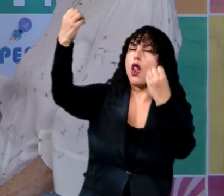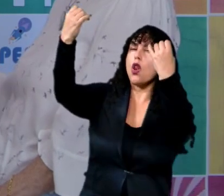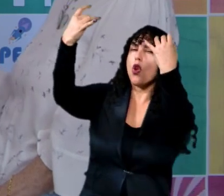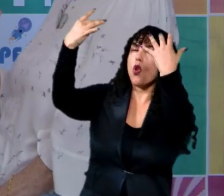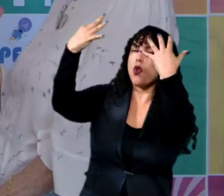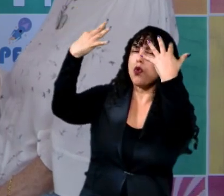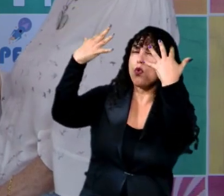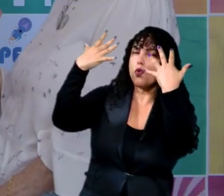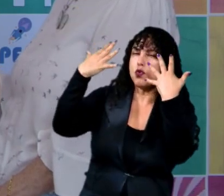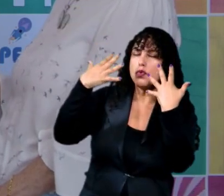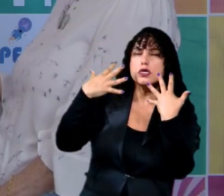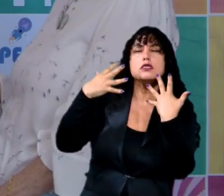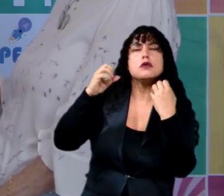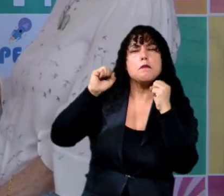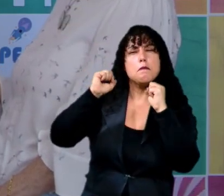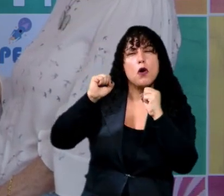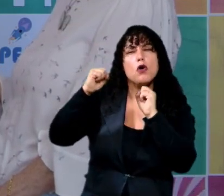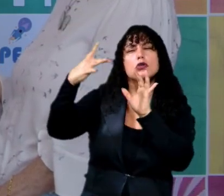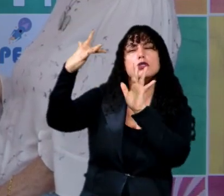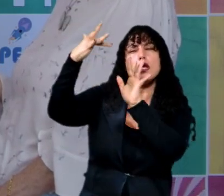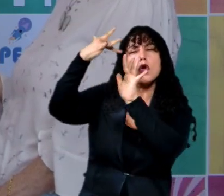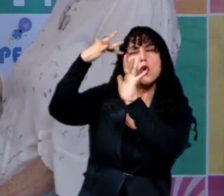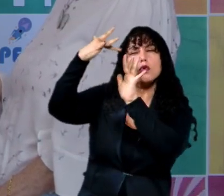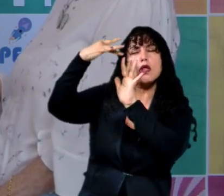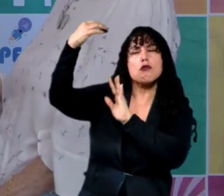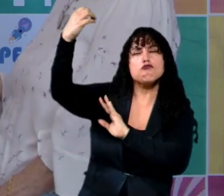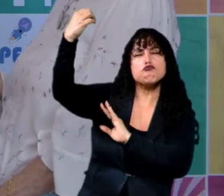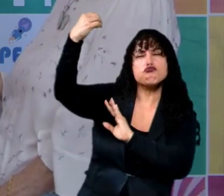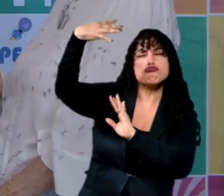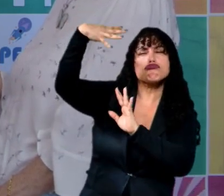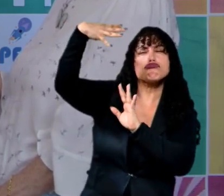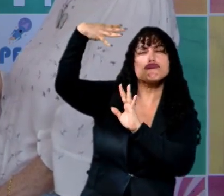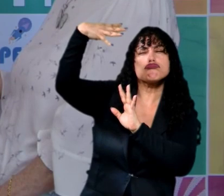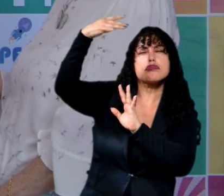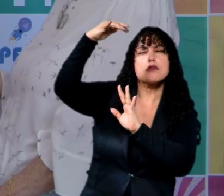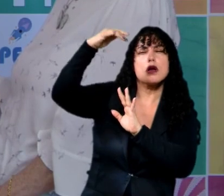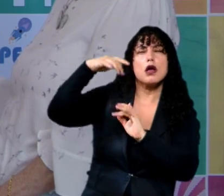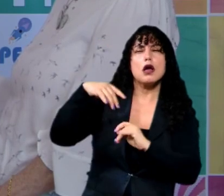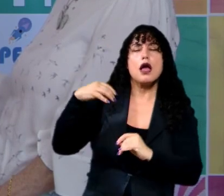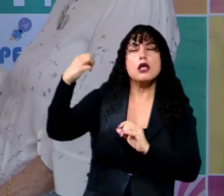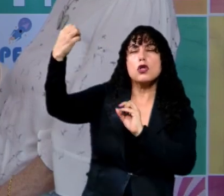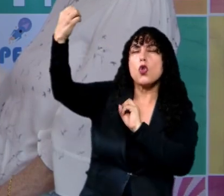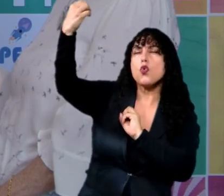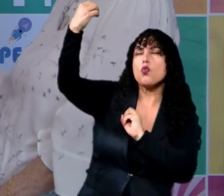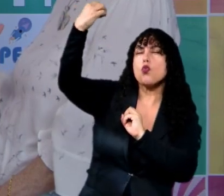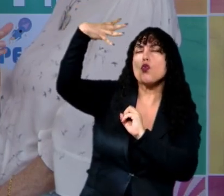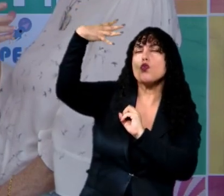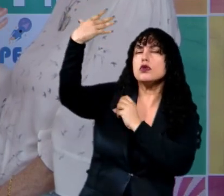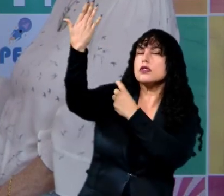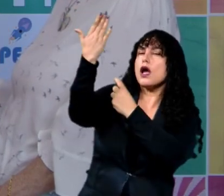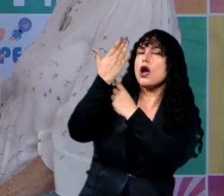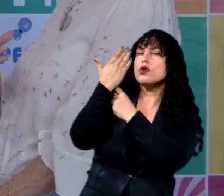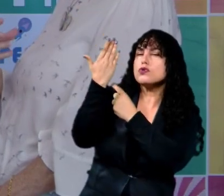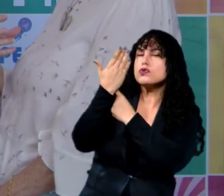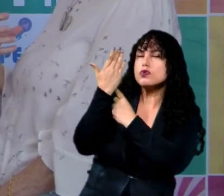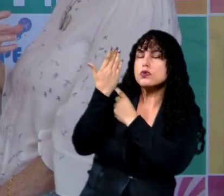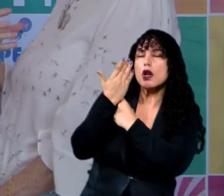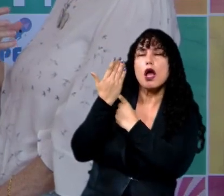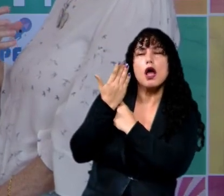gente pode entrar em contato, né? Essa luz que vai nos ajudar a